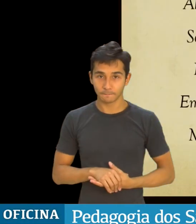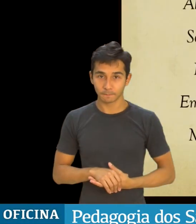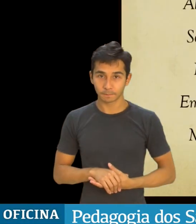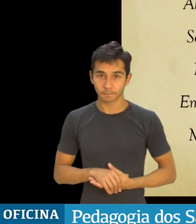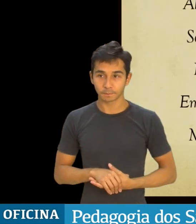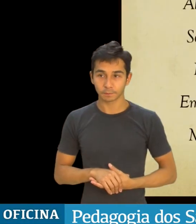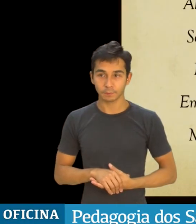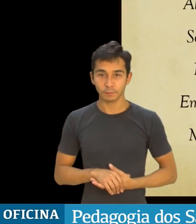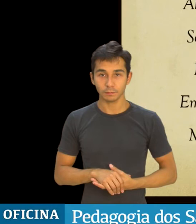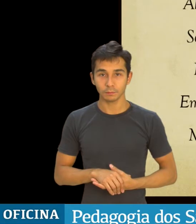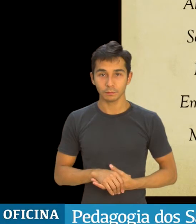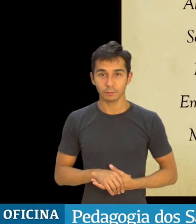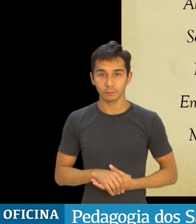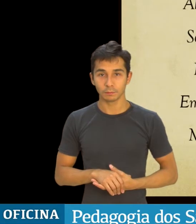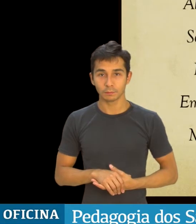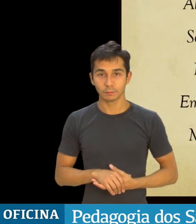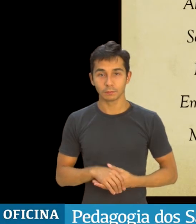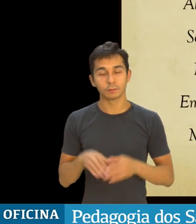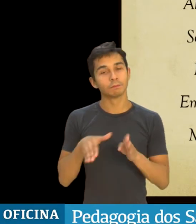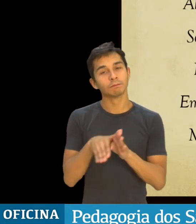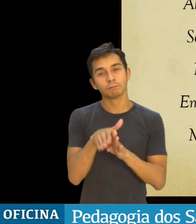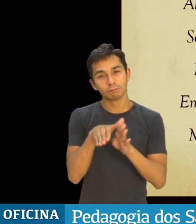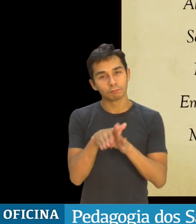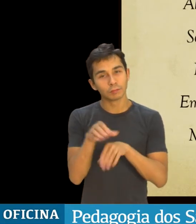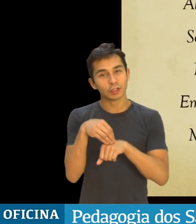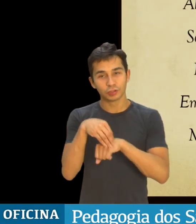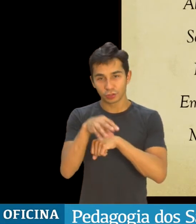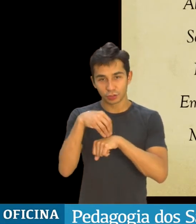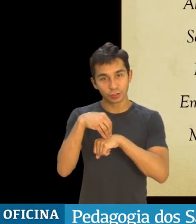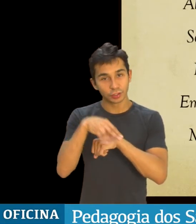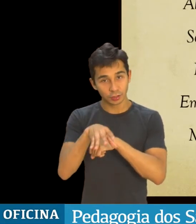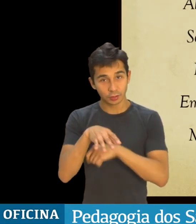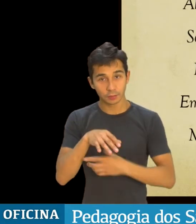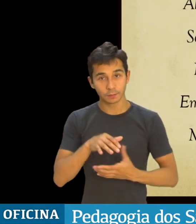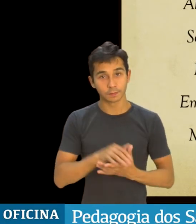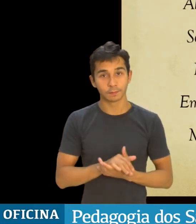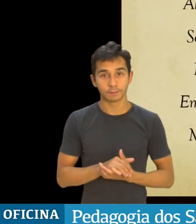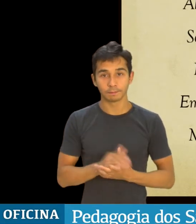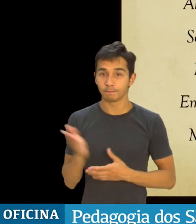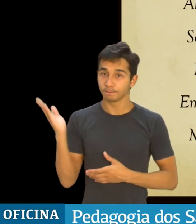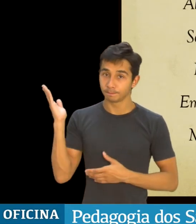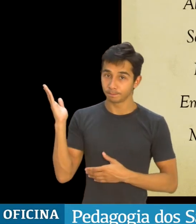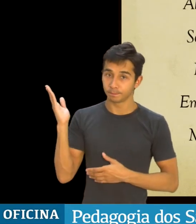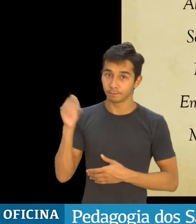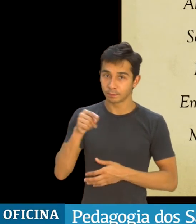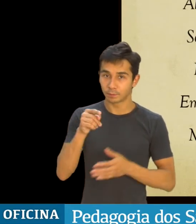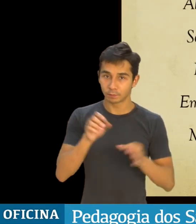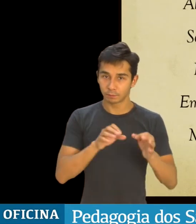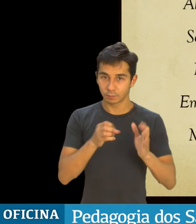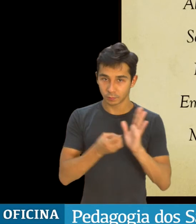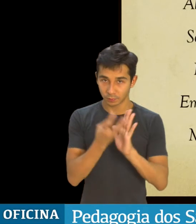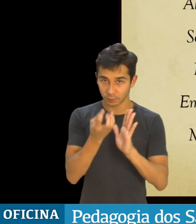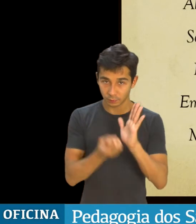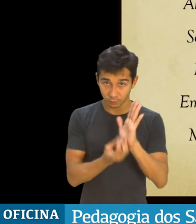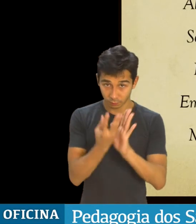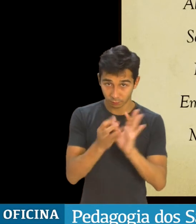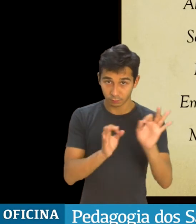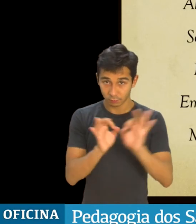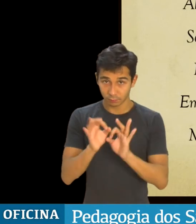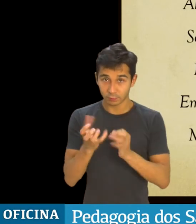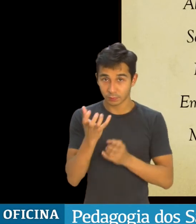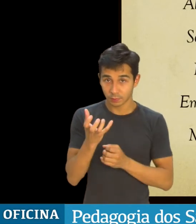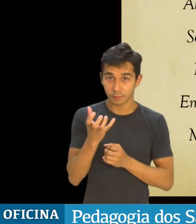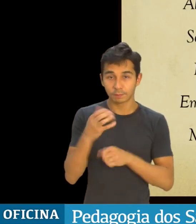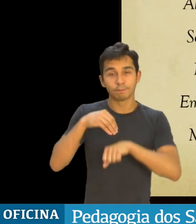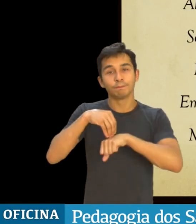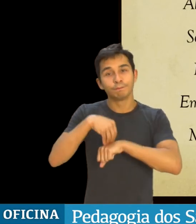Aí eu trouxe algumas indicações para você que quer organizar. Quando a gente faz indicações, a gente faz